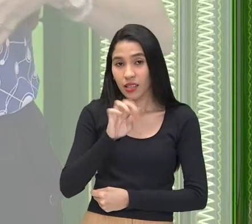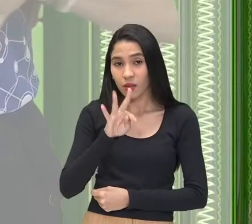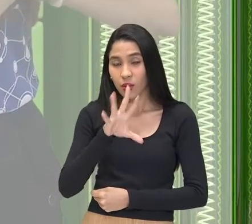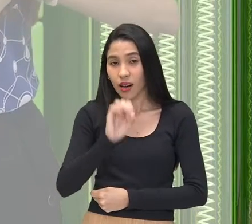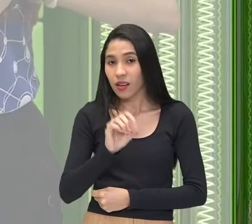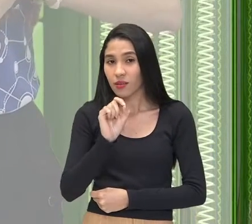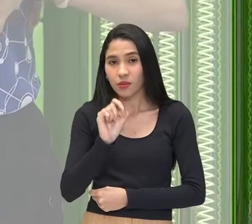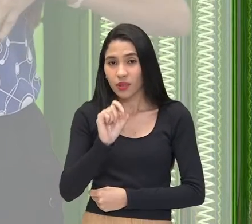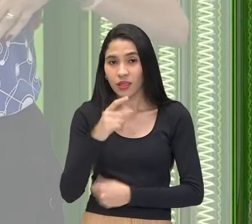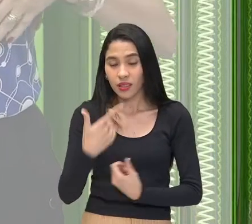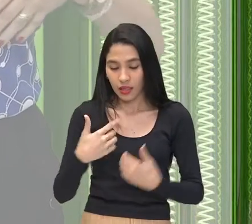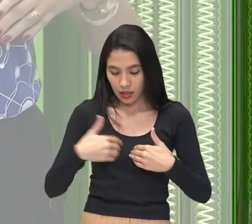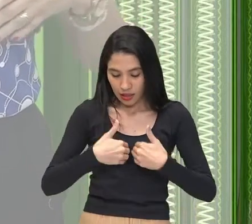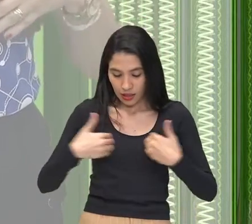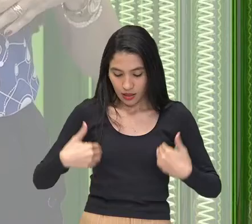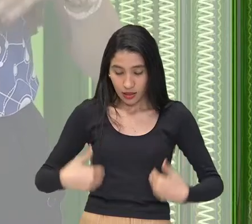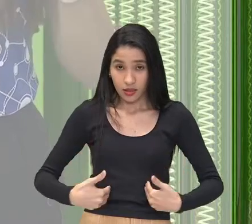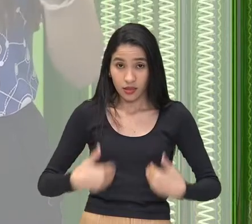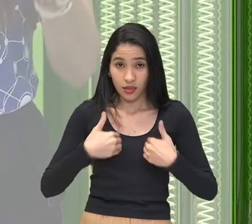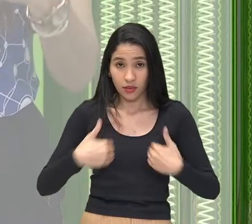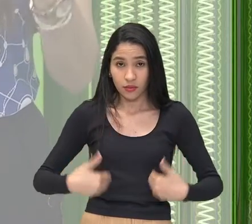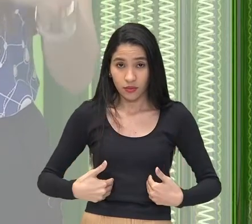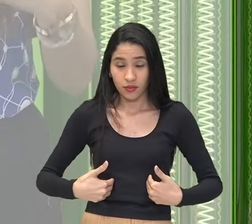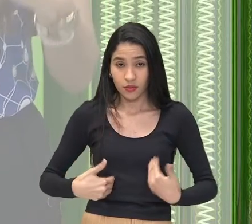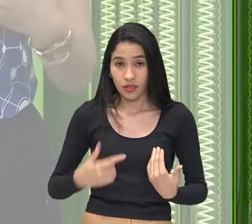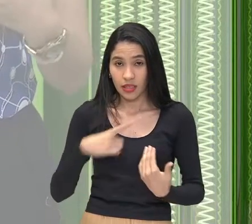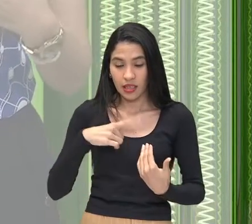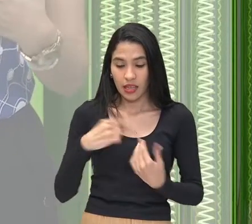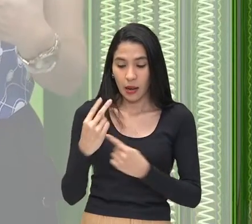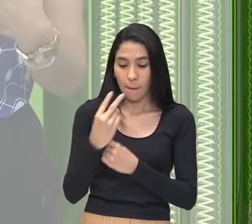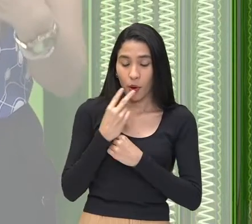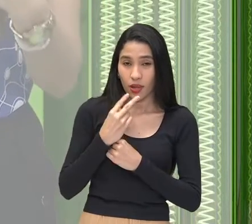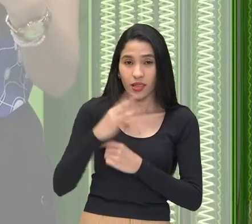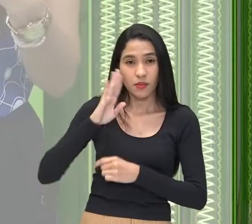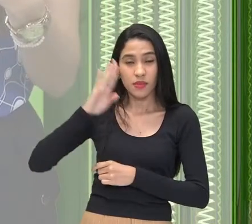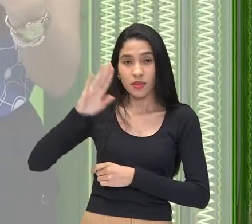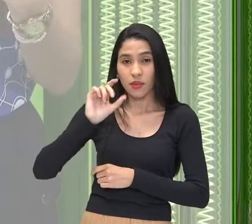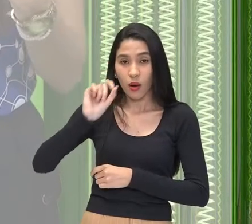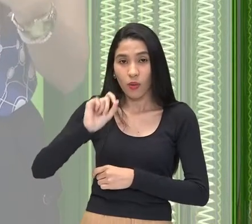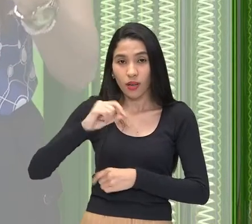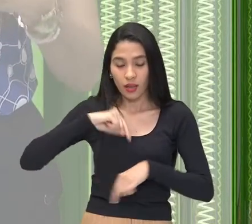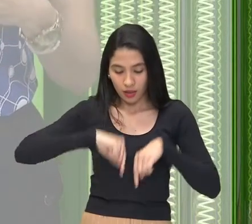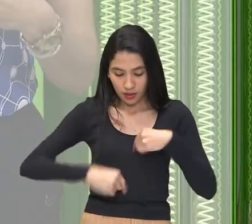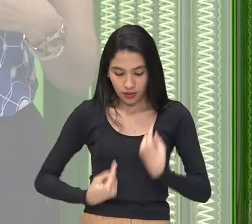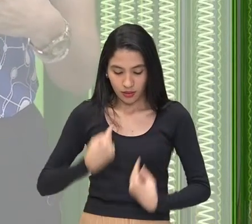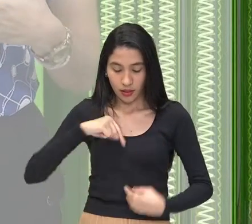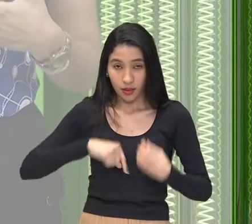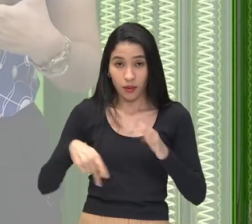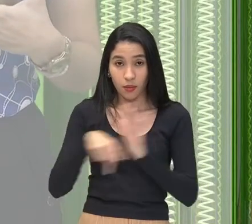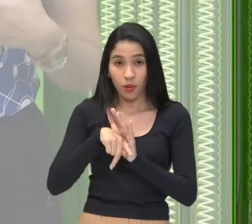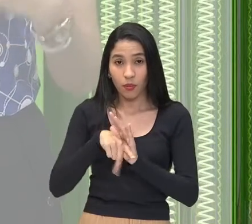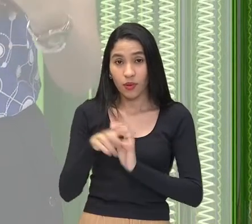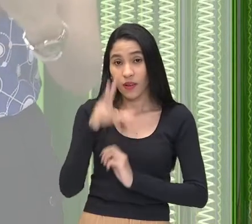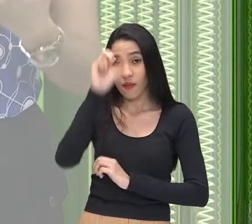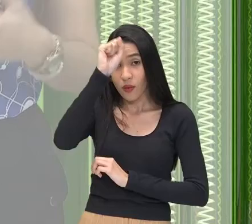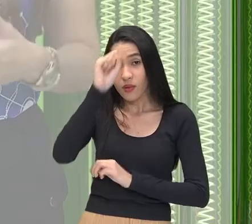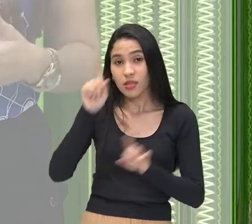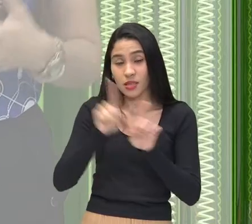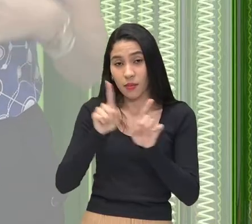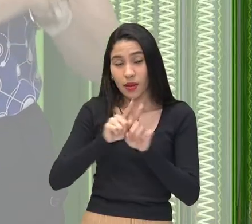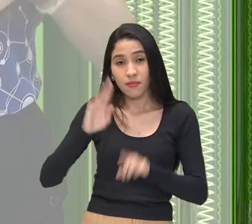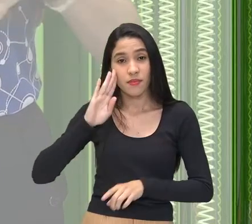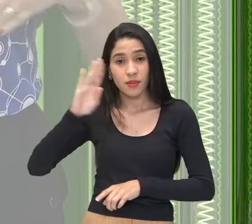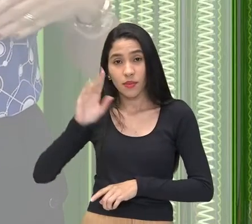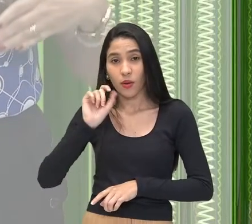caixa torácica é essa região aqui que protege principalmente os nossos órgãos vitais, que é